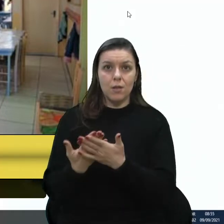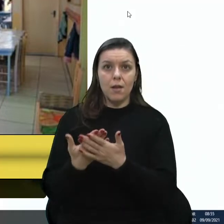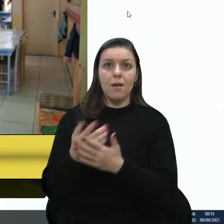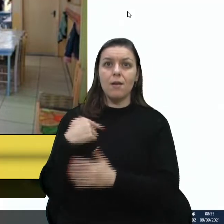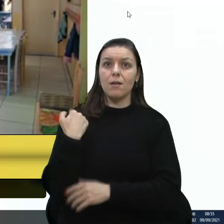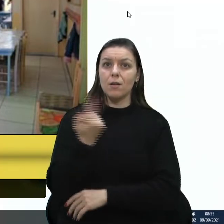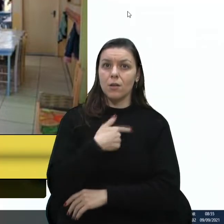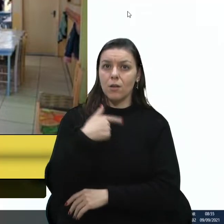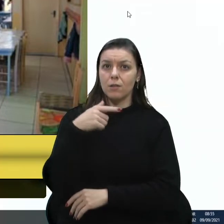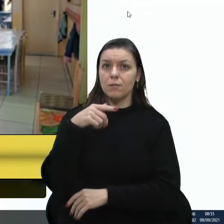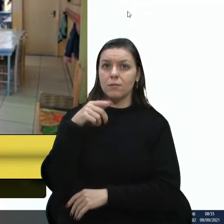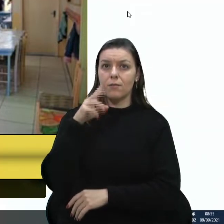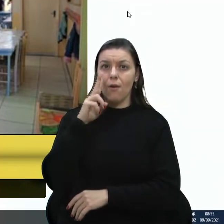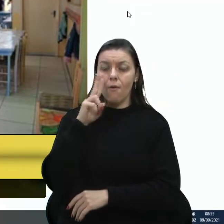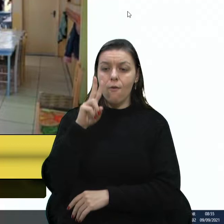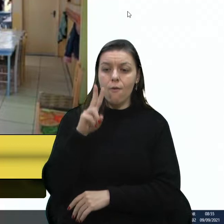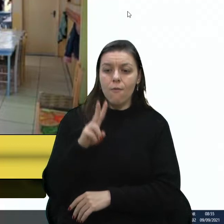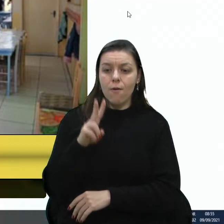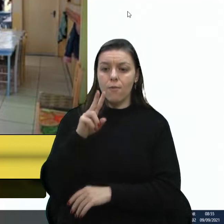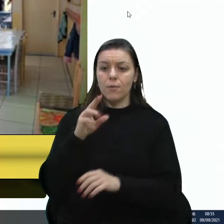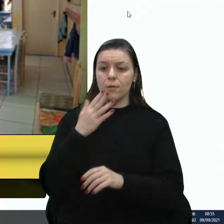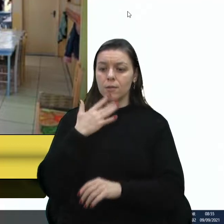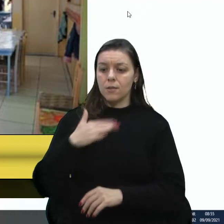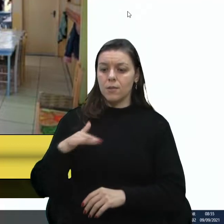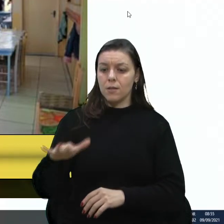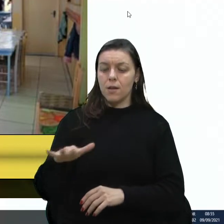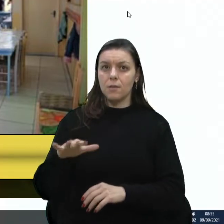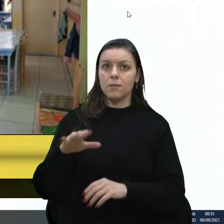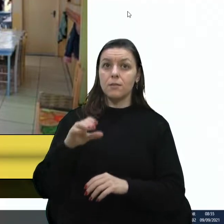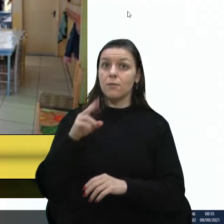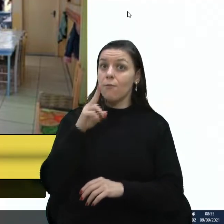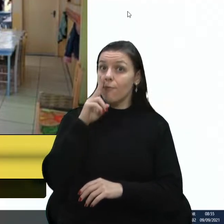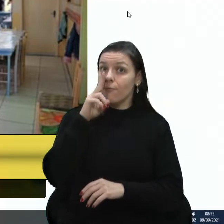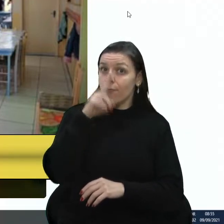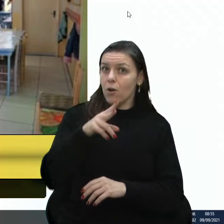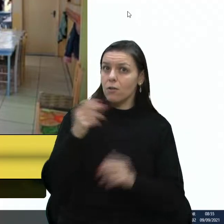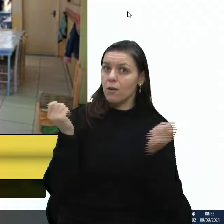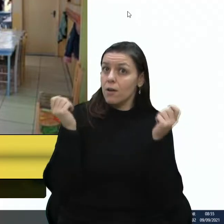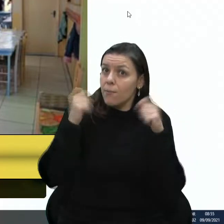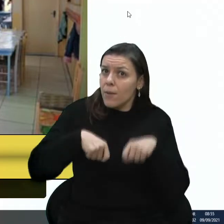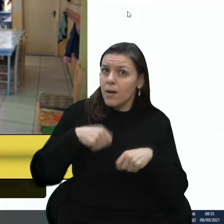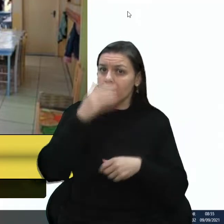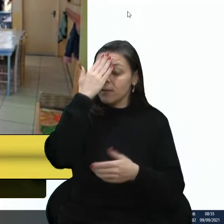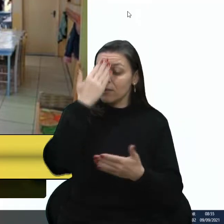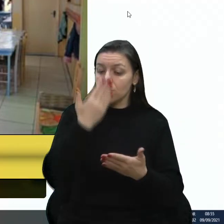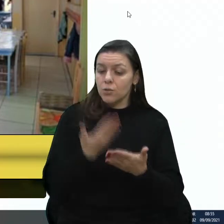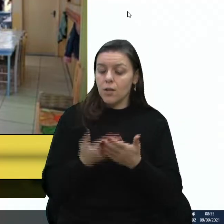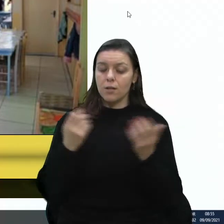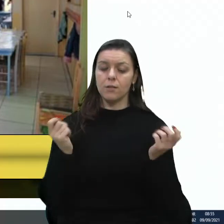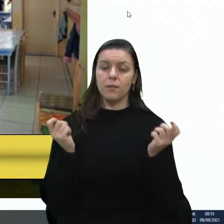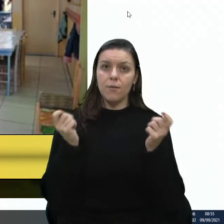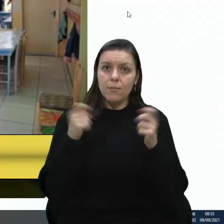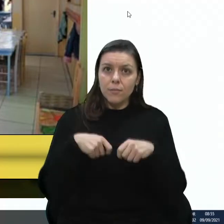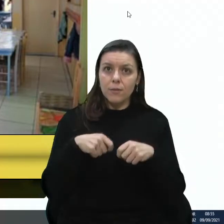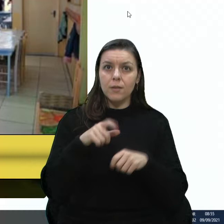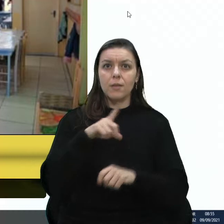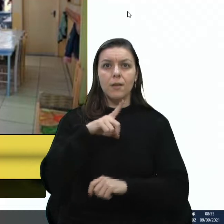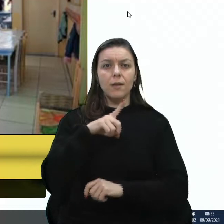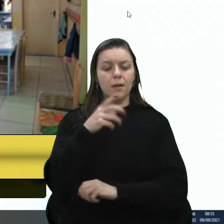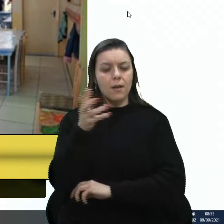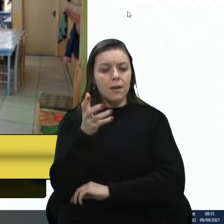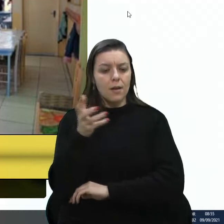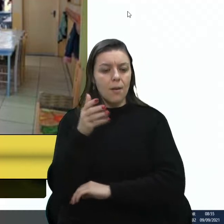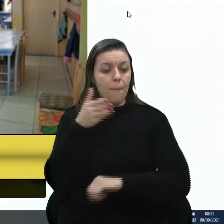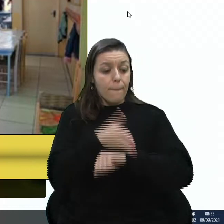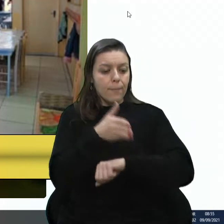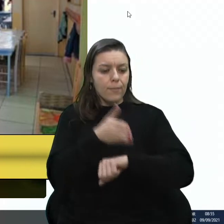ver crianças fortalecidas, emancipadas, capazes de si, acreditando nas suas capacidades e querendo construir